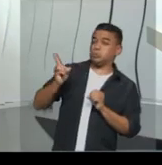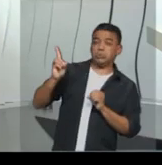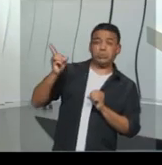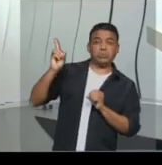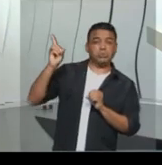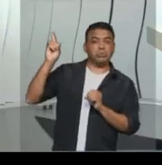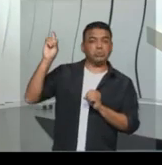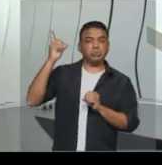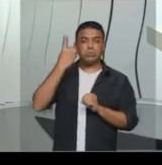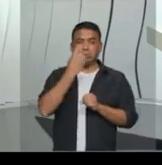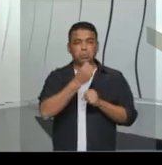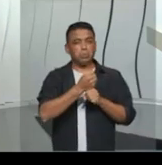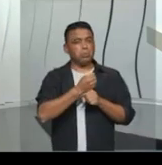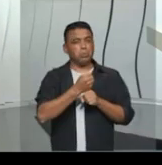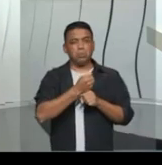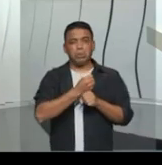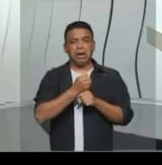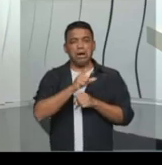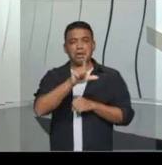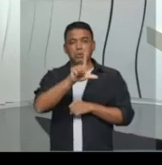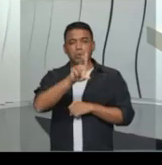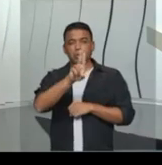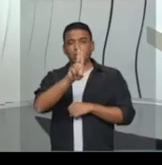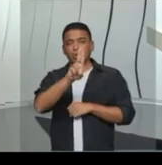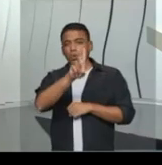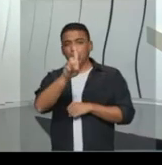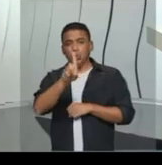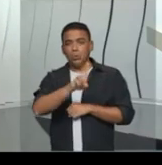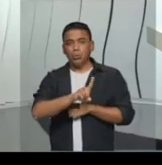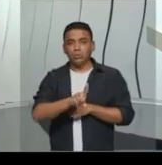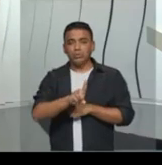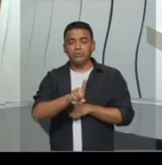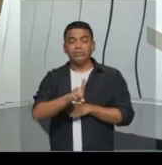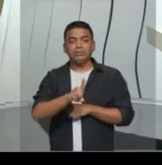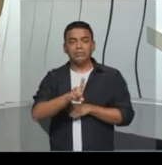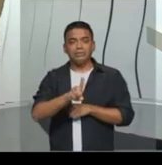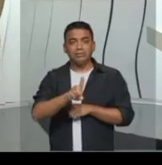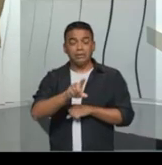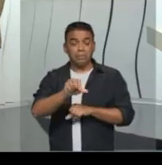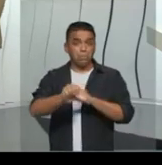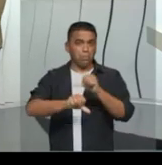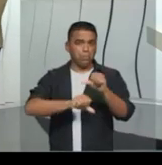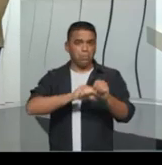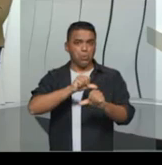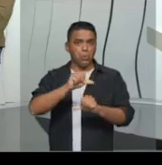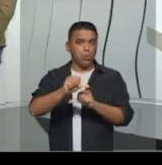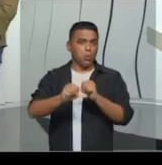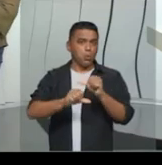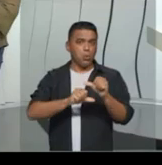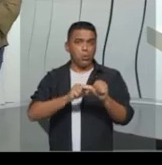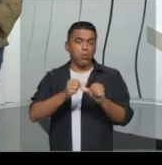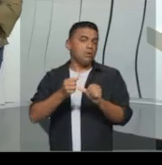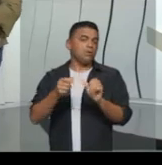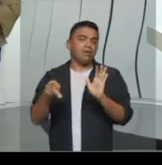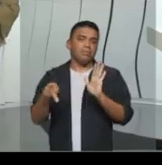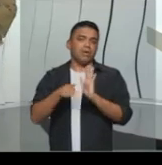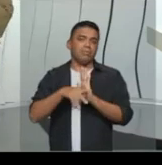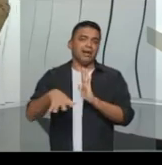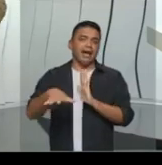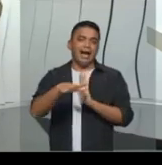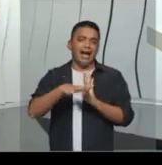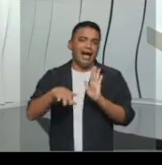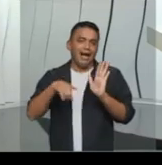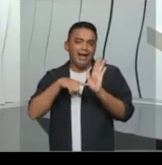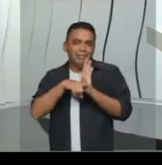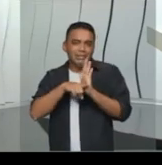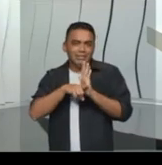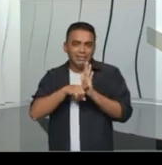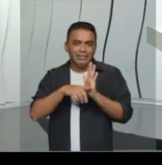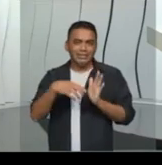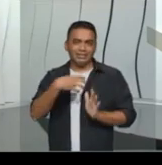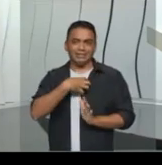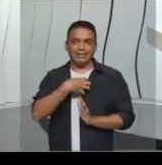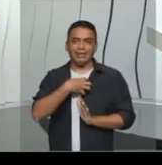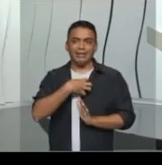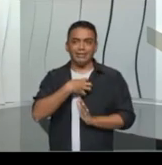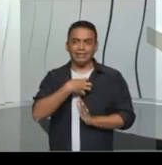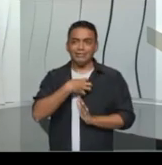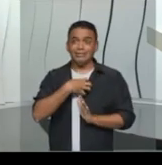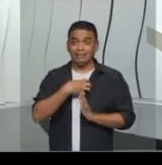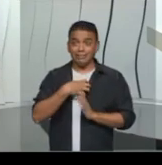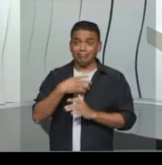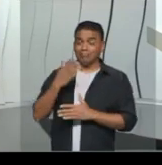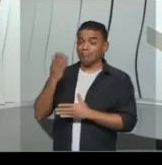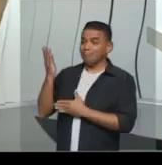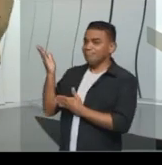ano-luz, passando esse número para notação científica, é 9,46 vezes 10 elevado a